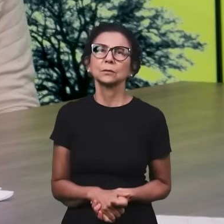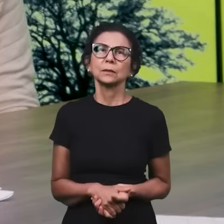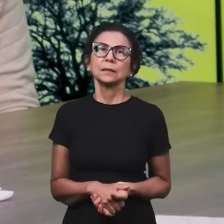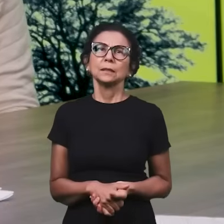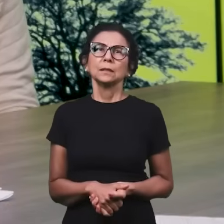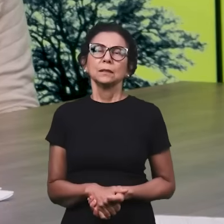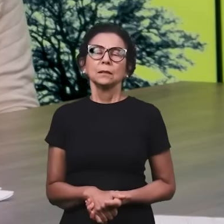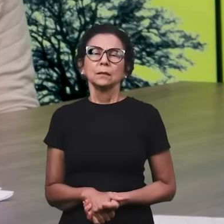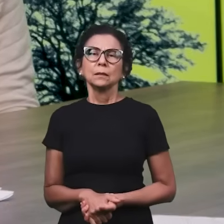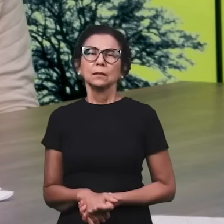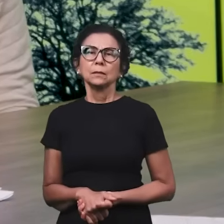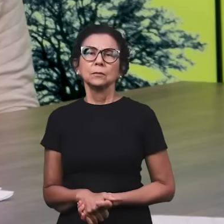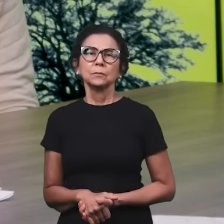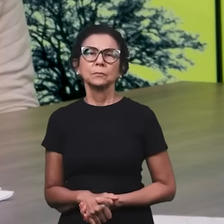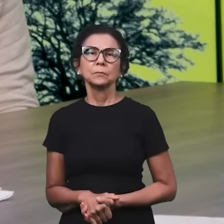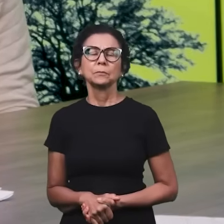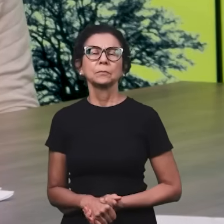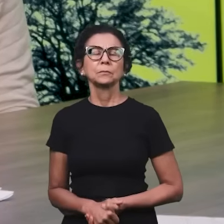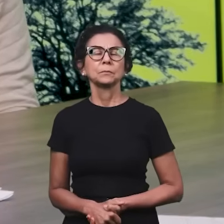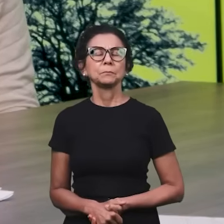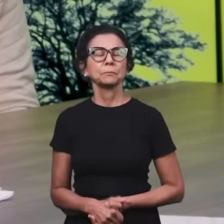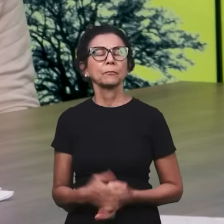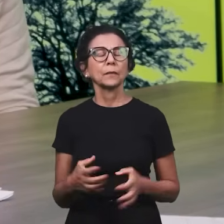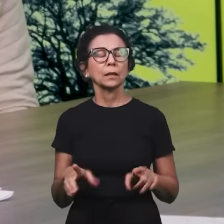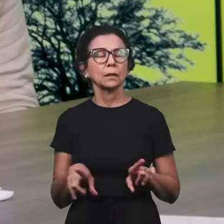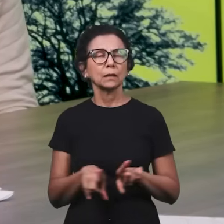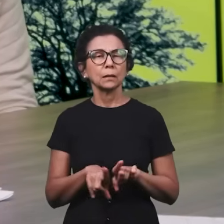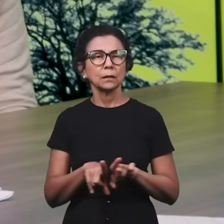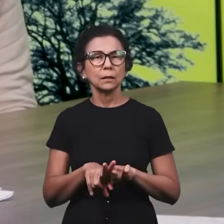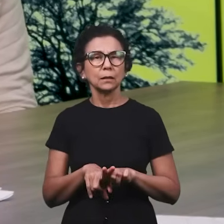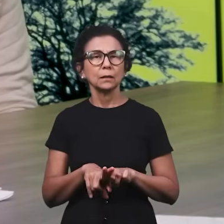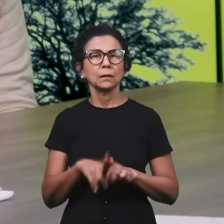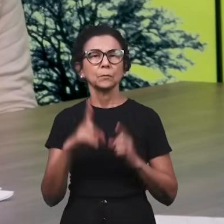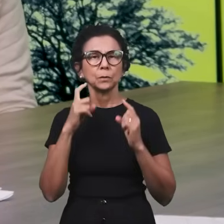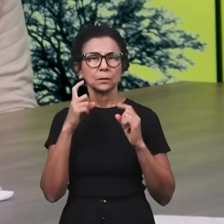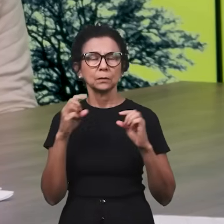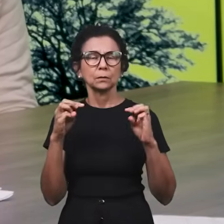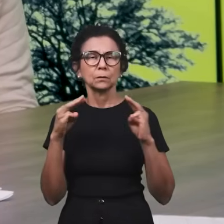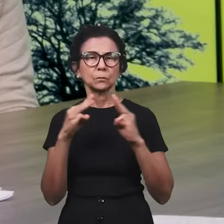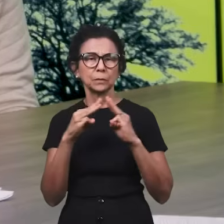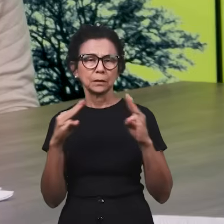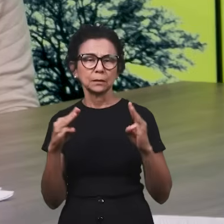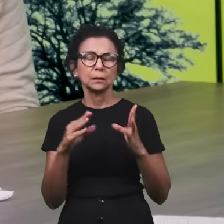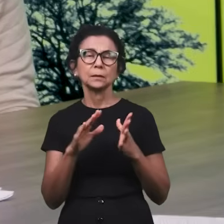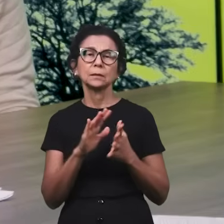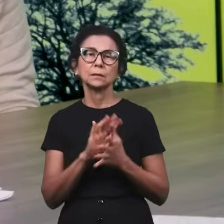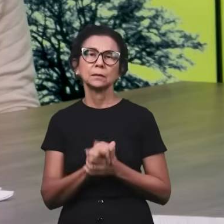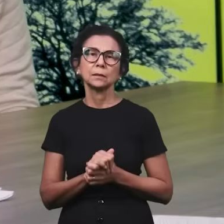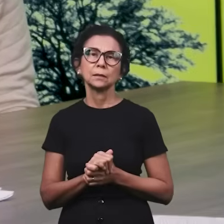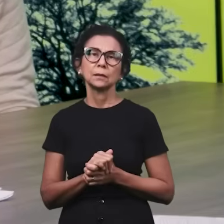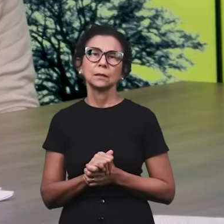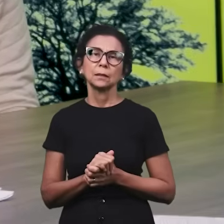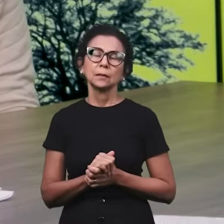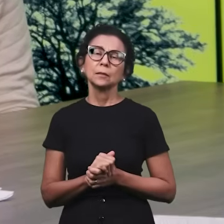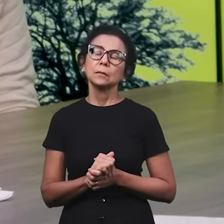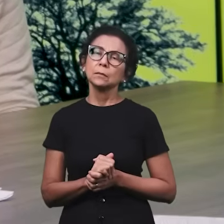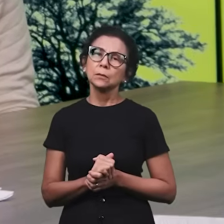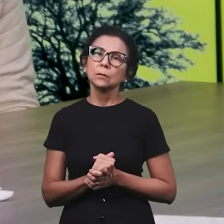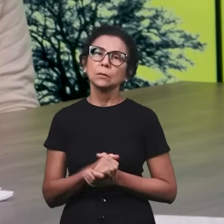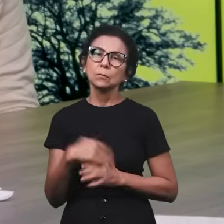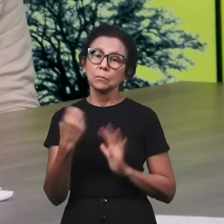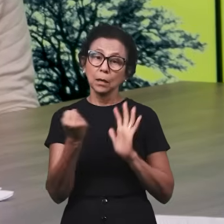dos pastores, e dava aula para nós ali. E isso foi um marco na nossa vida,